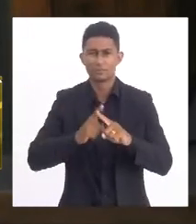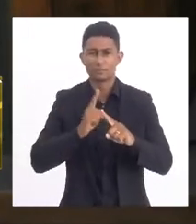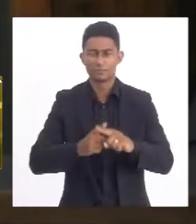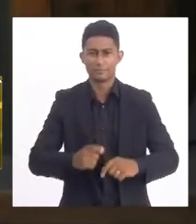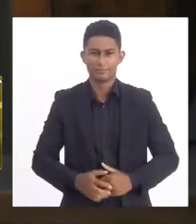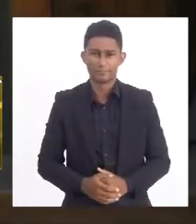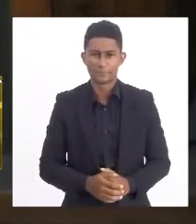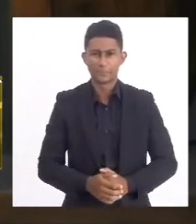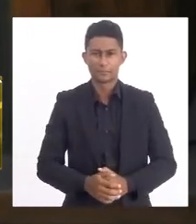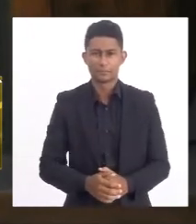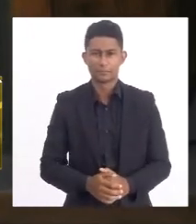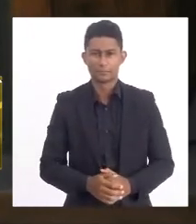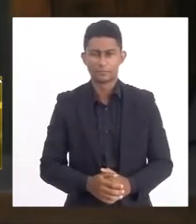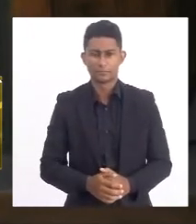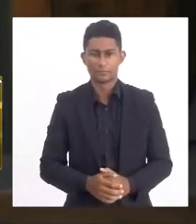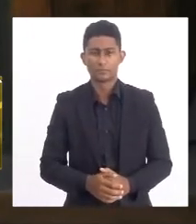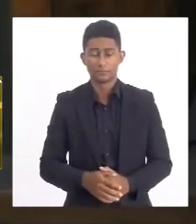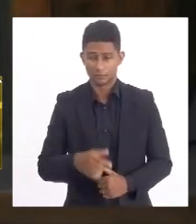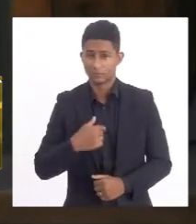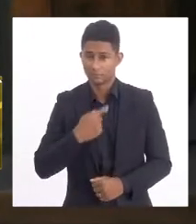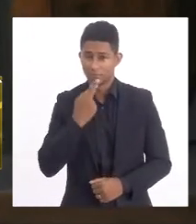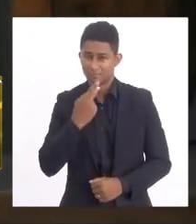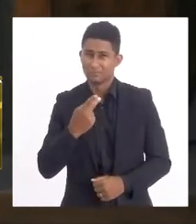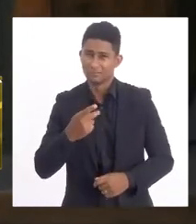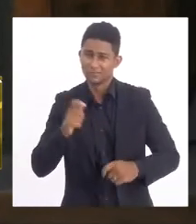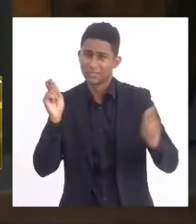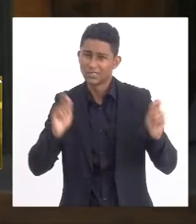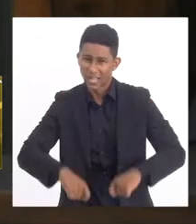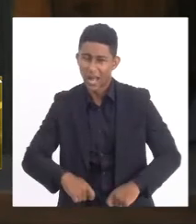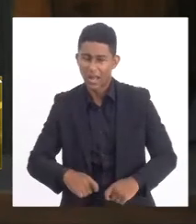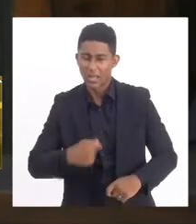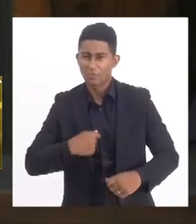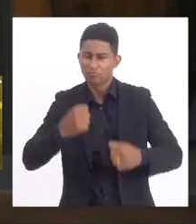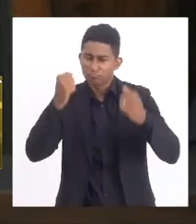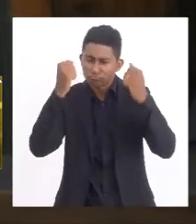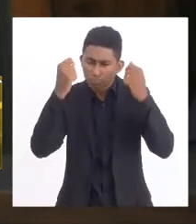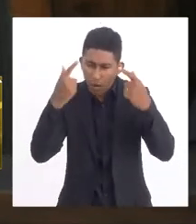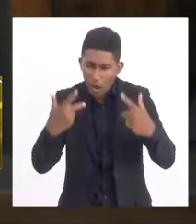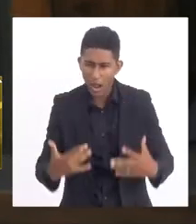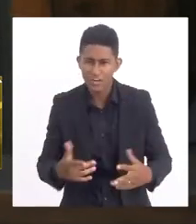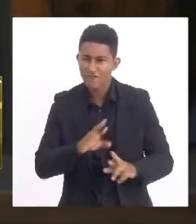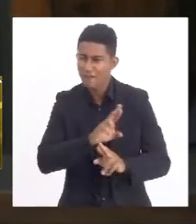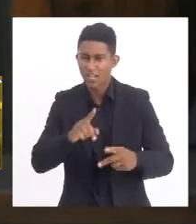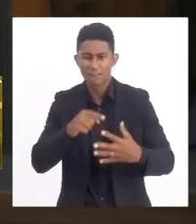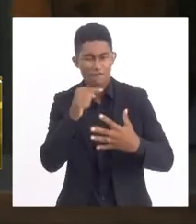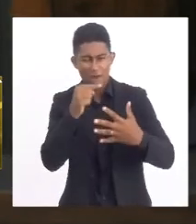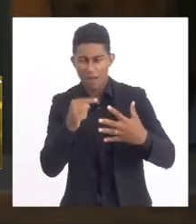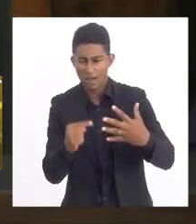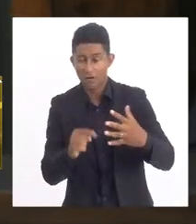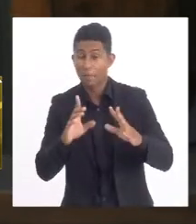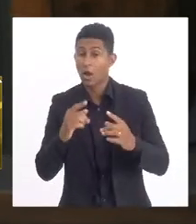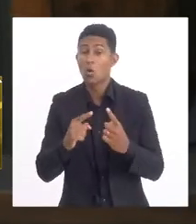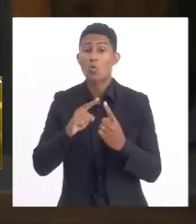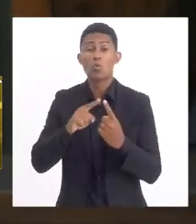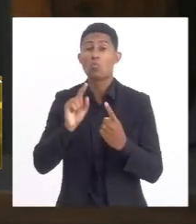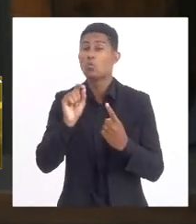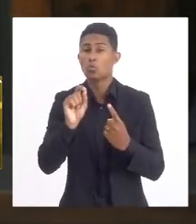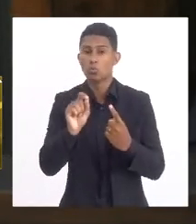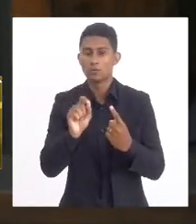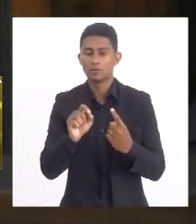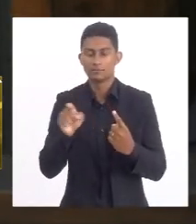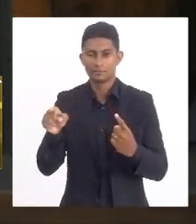é uma falar uma aqui podia falar várias do quadro técnico eu falar uma é que o governo bolsonaro